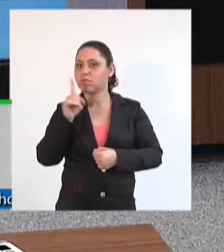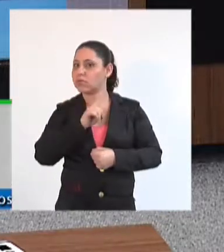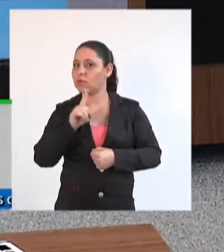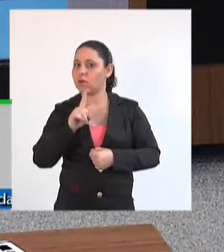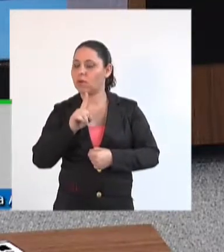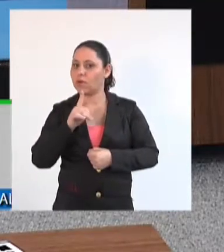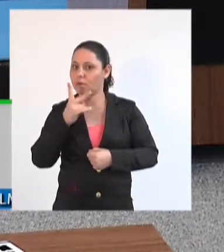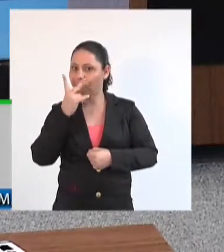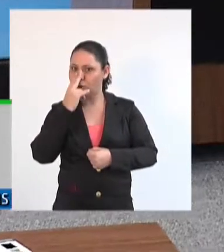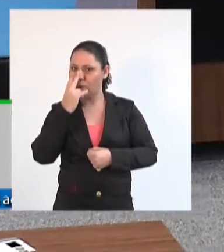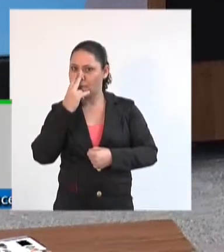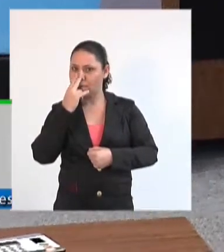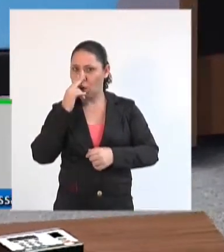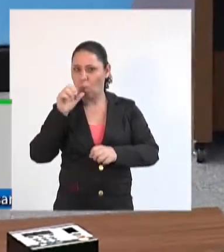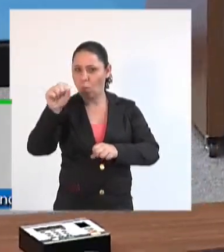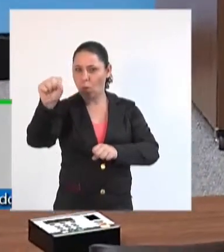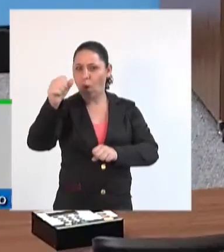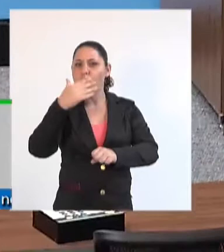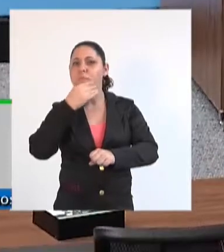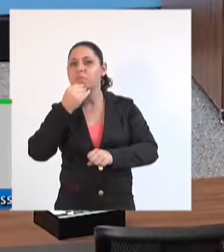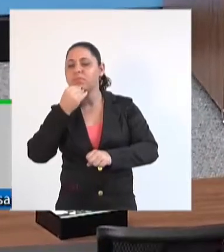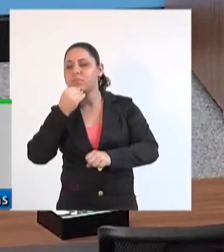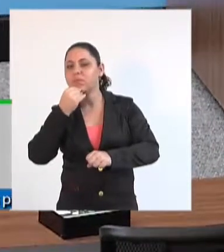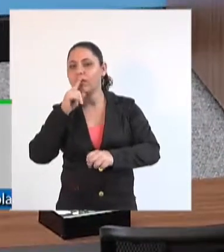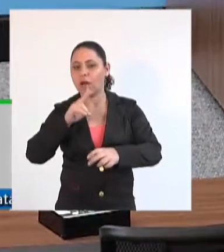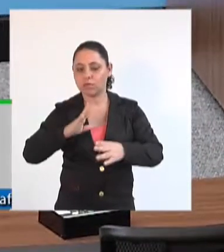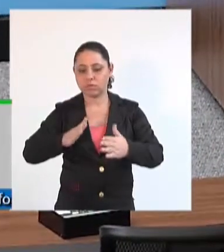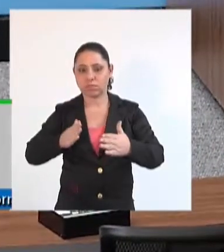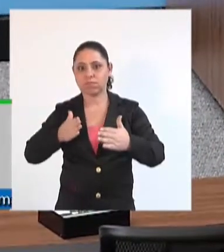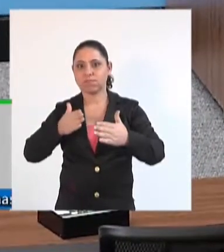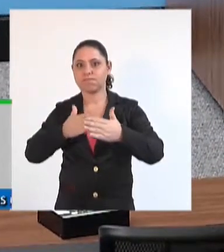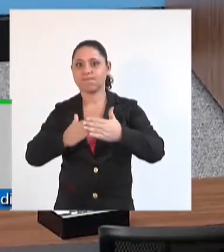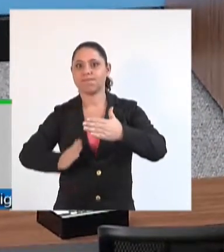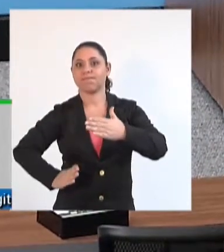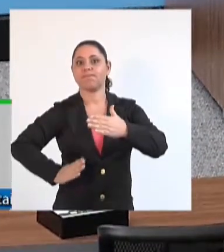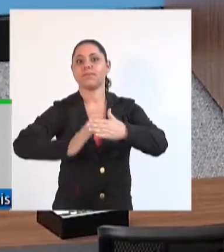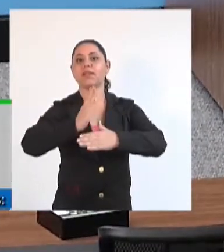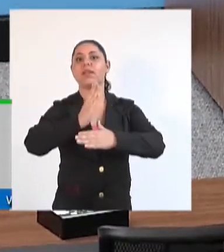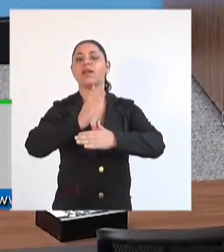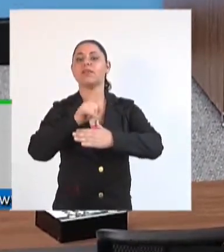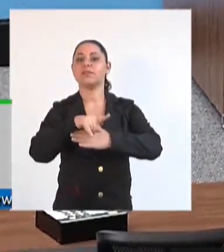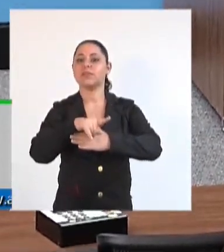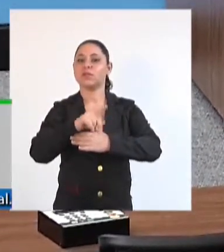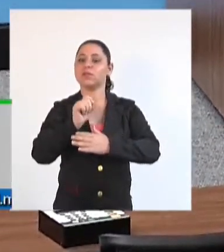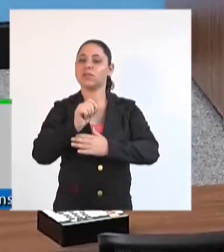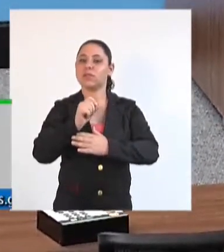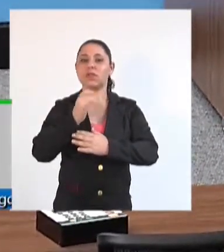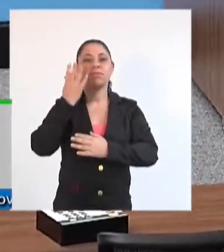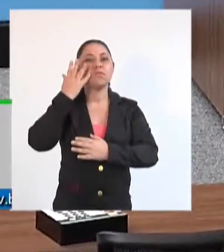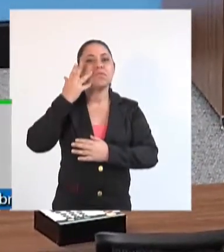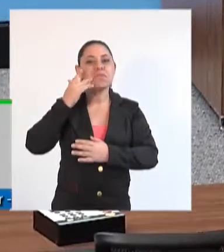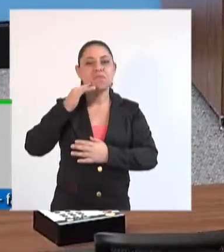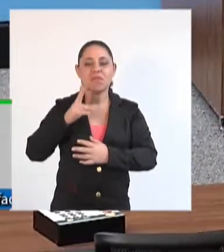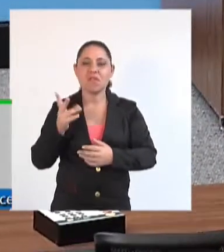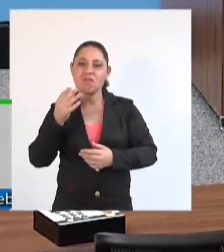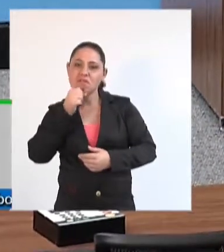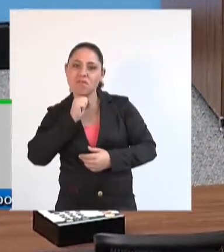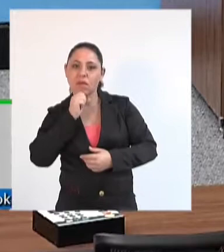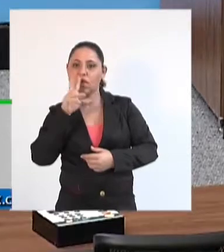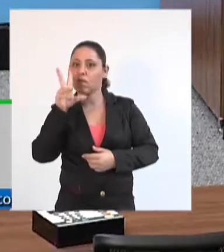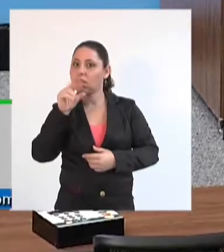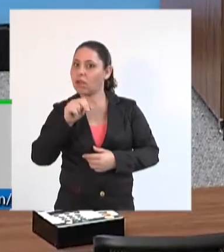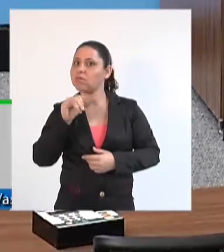Aumenta o ciclo, você vai muito além, né? Então, essa questão da infantilização, ela é prevista até